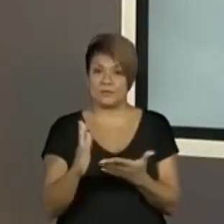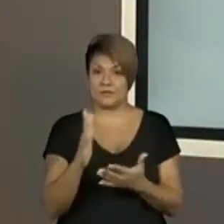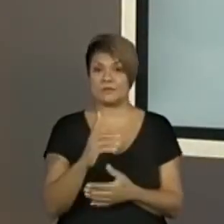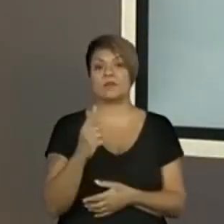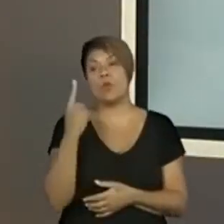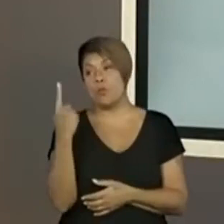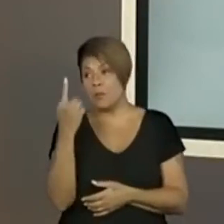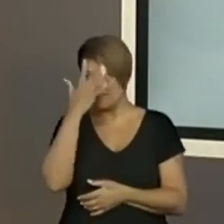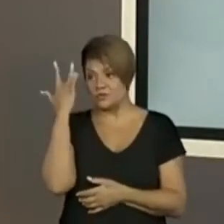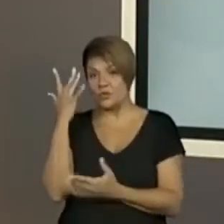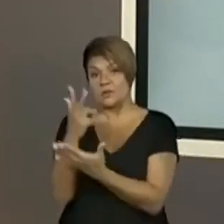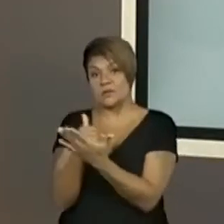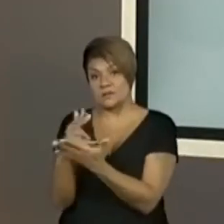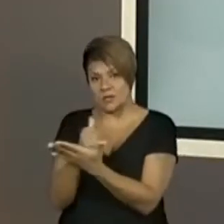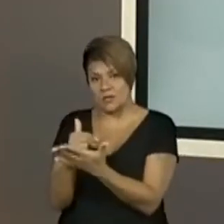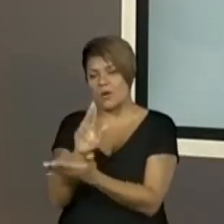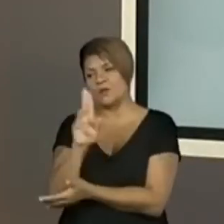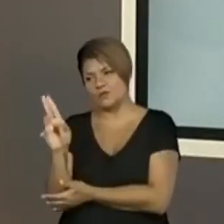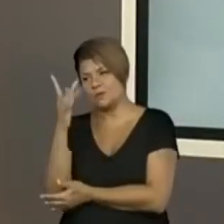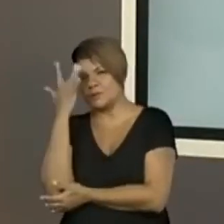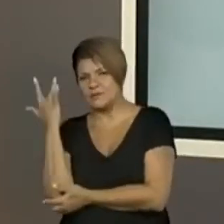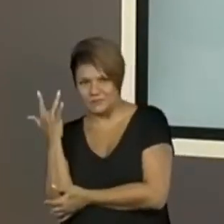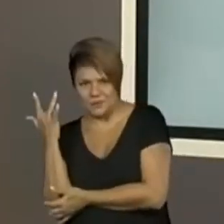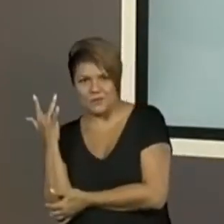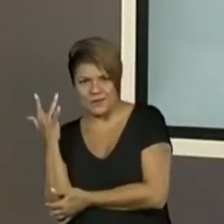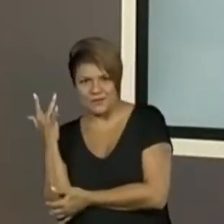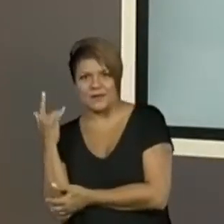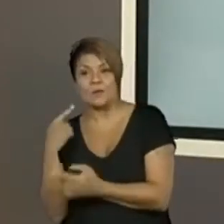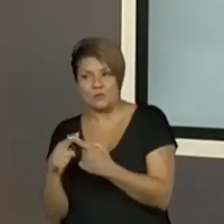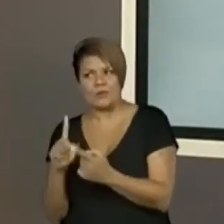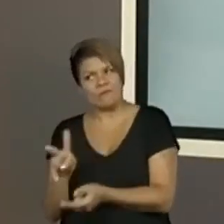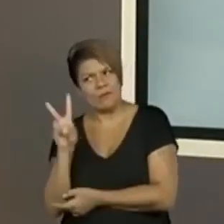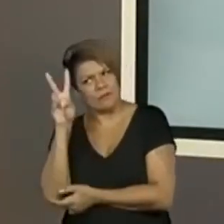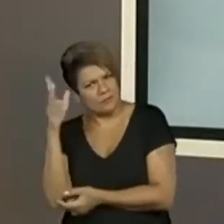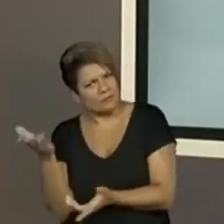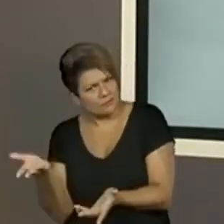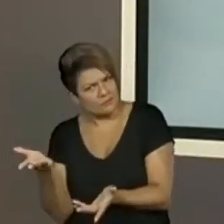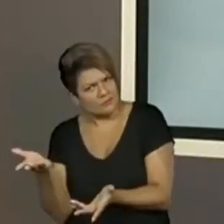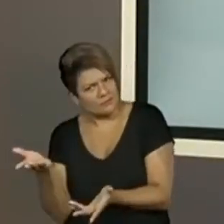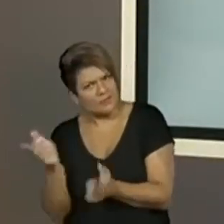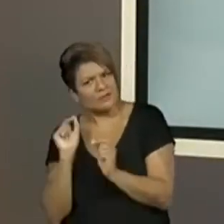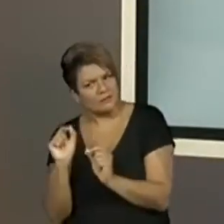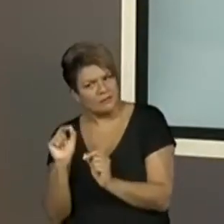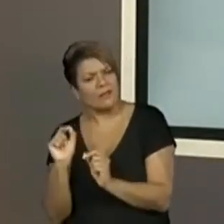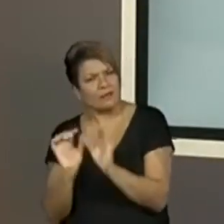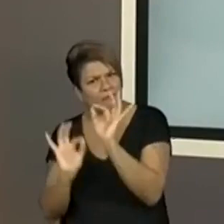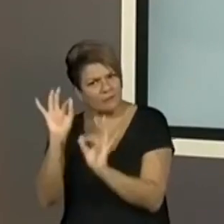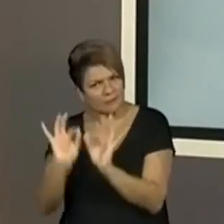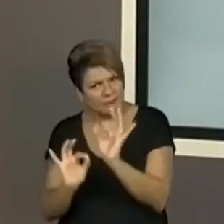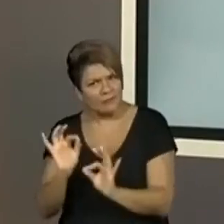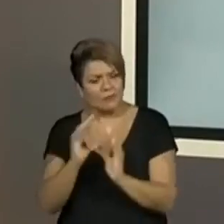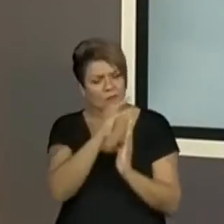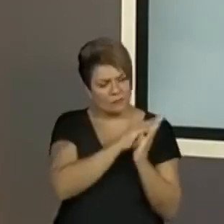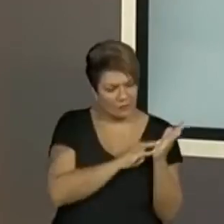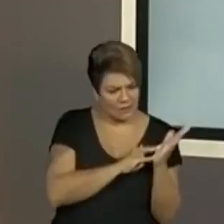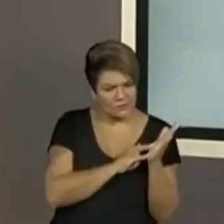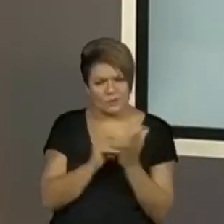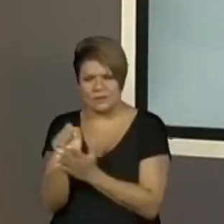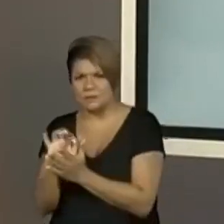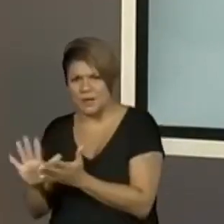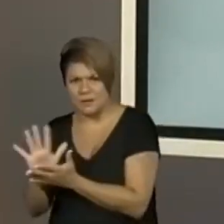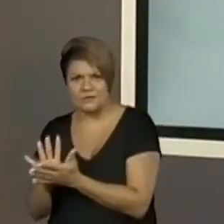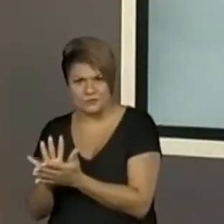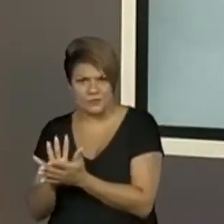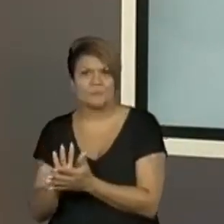pessoa que desenhou, aí vem o nome da pessoa, porque é valorizado também quem ilustra, quem faz aquele alinhamento entre o texto e a imagem